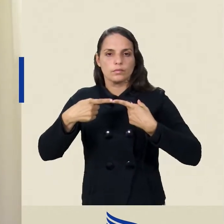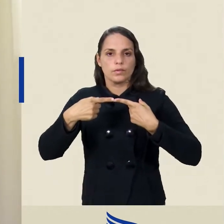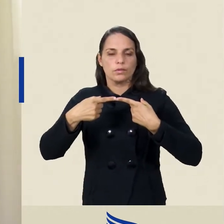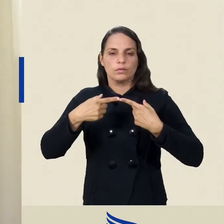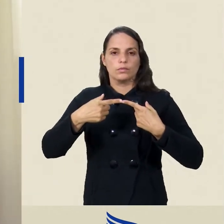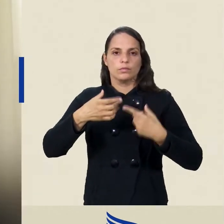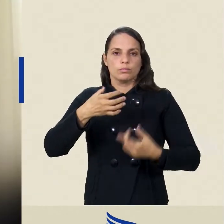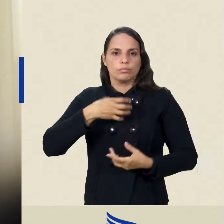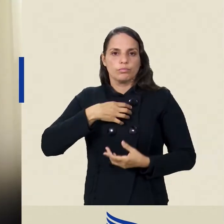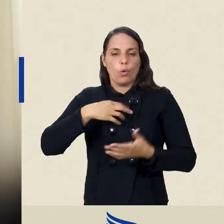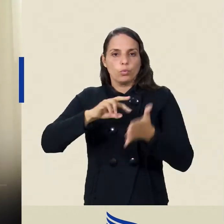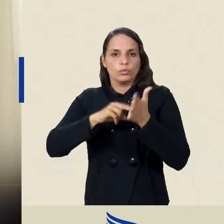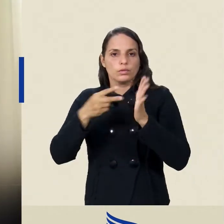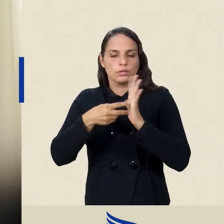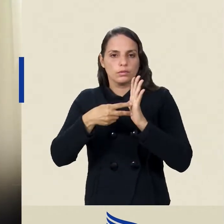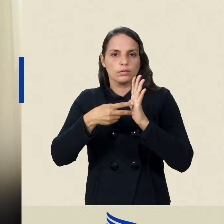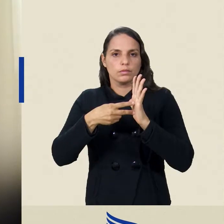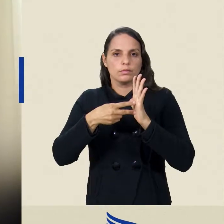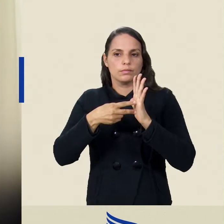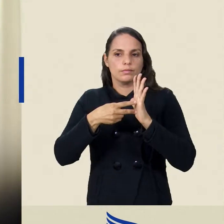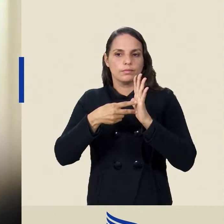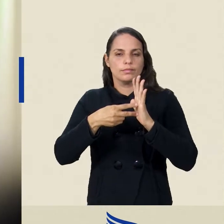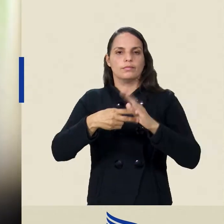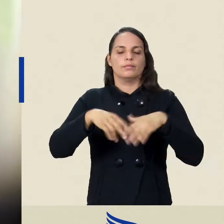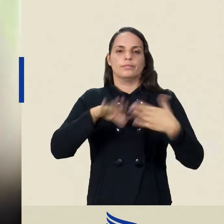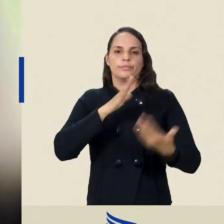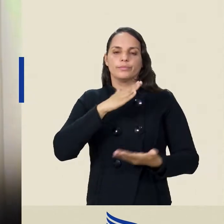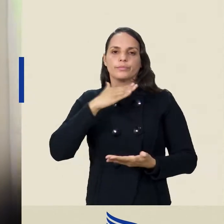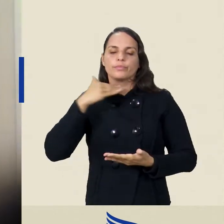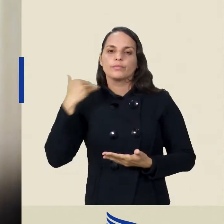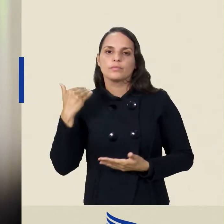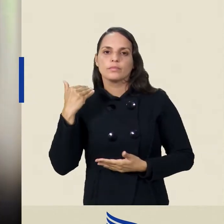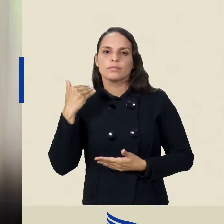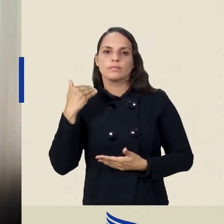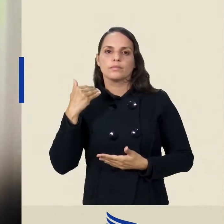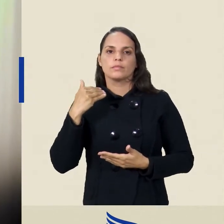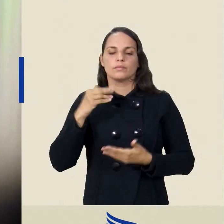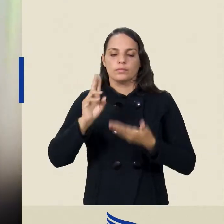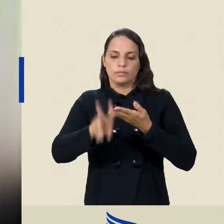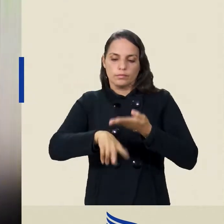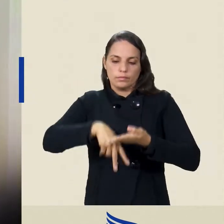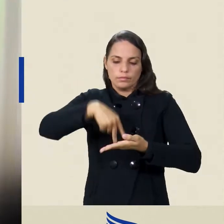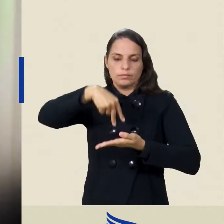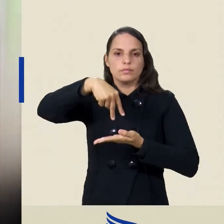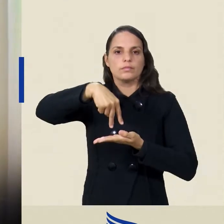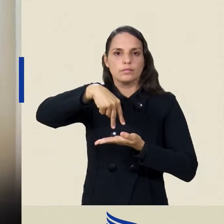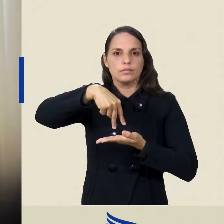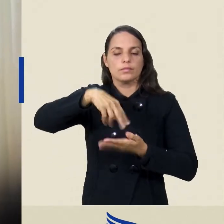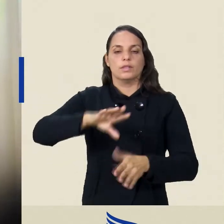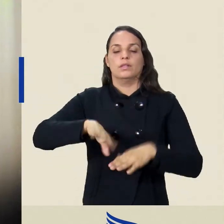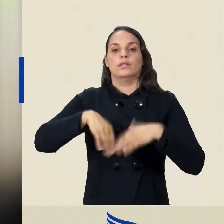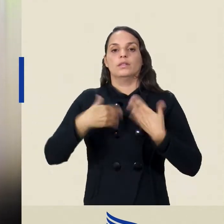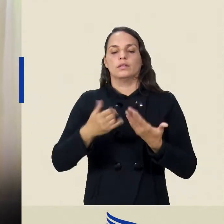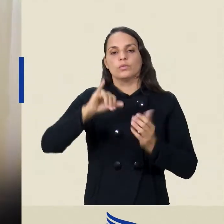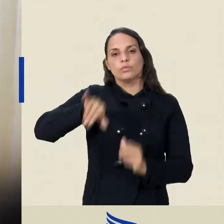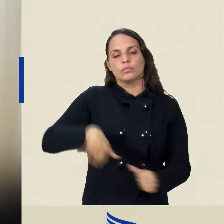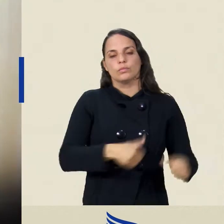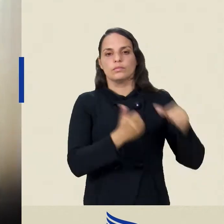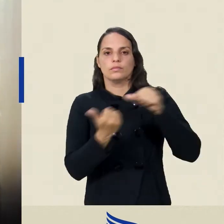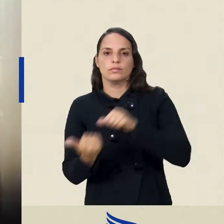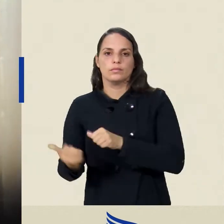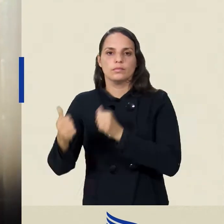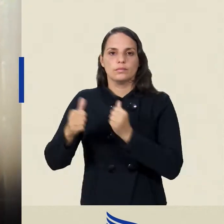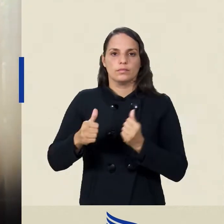do batismo, que é morte, sepultura e ressurreição. João Batista aplicava